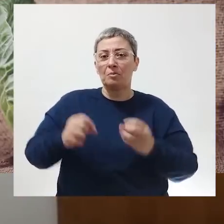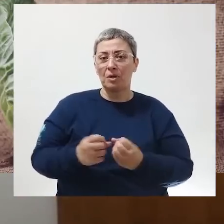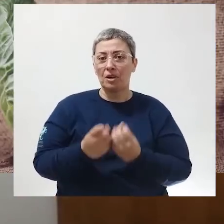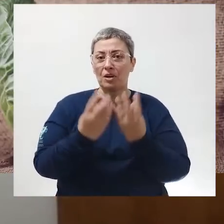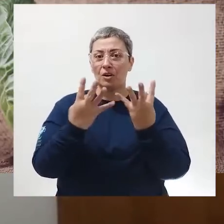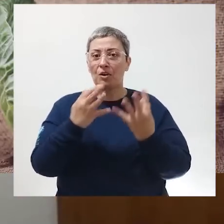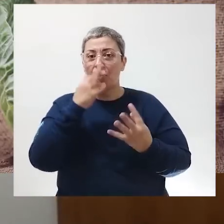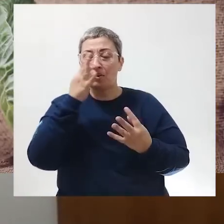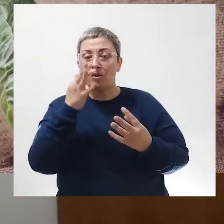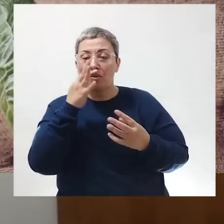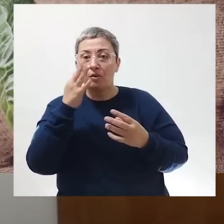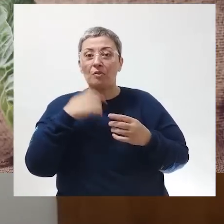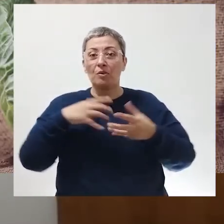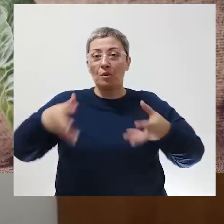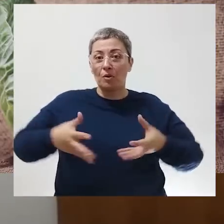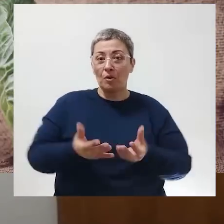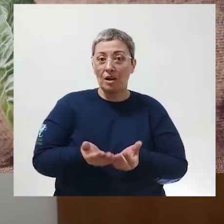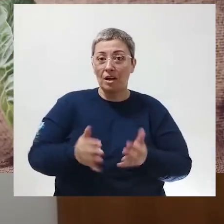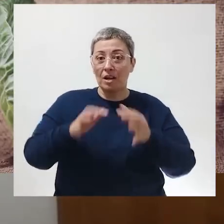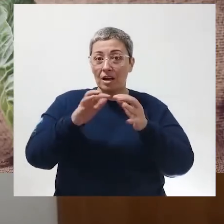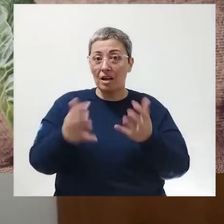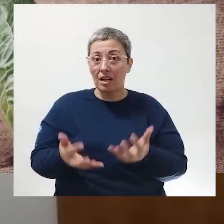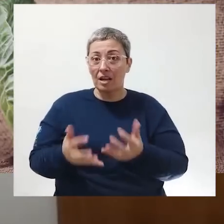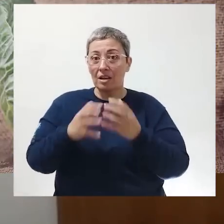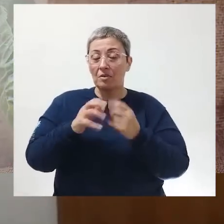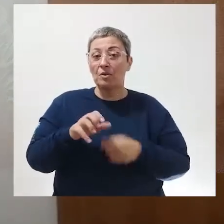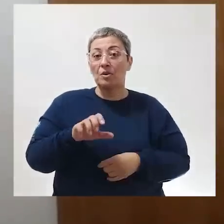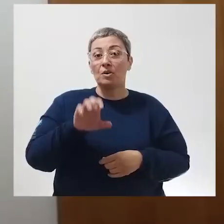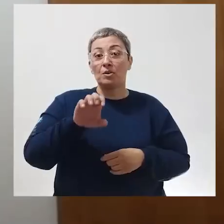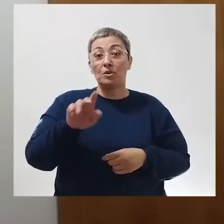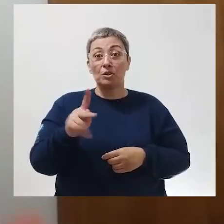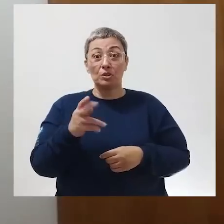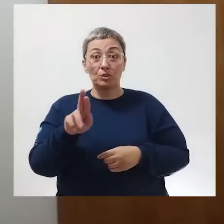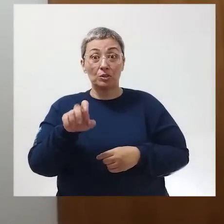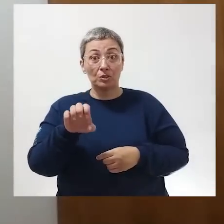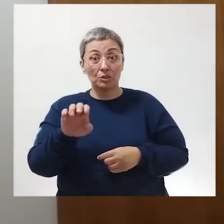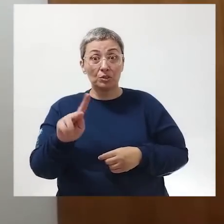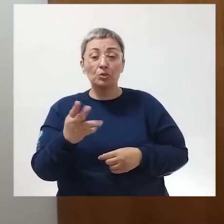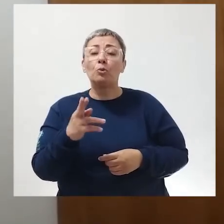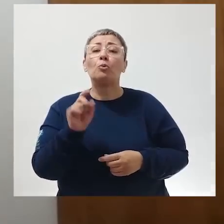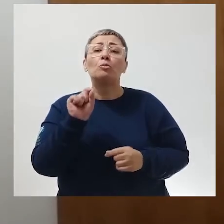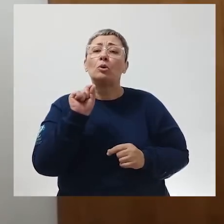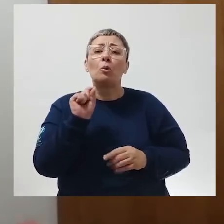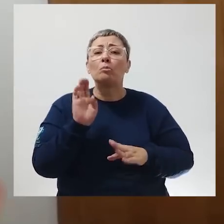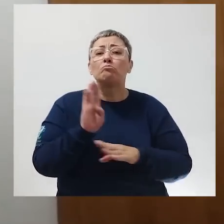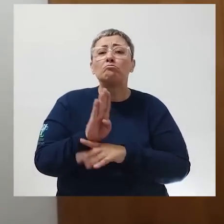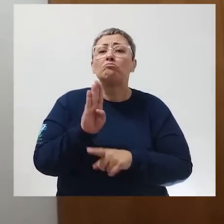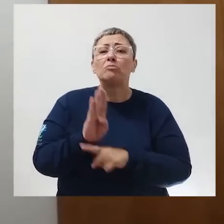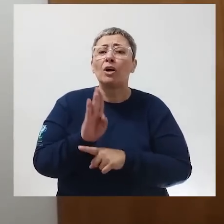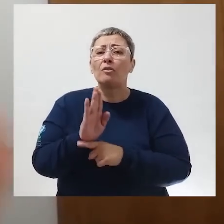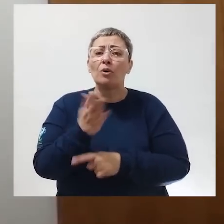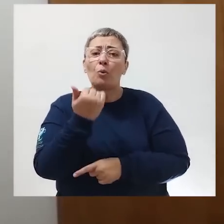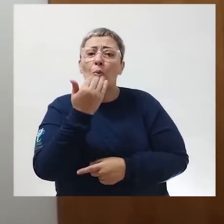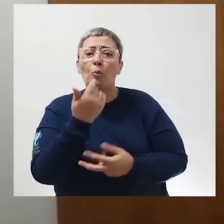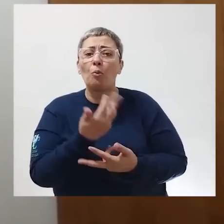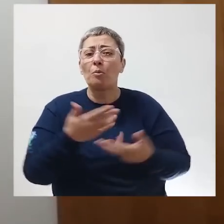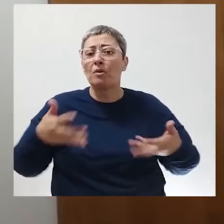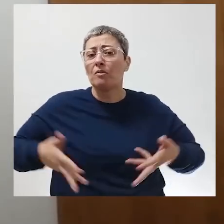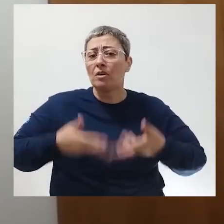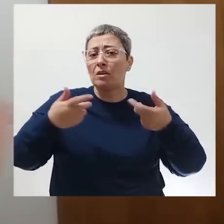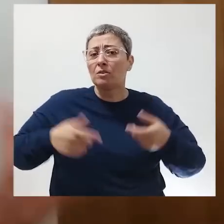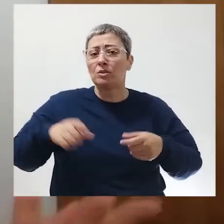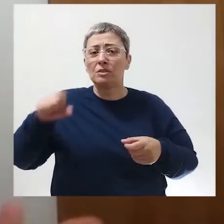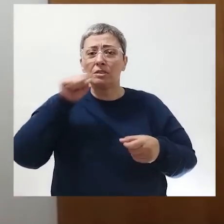repolho, chuchu e por aí vai. Mas quais são os benefícios de consumir verduras e